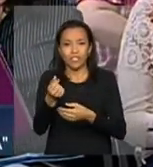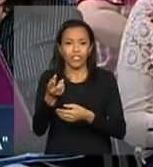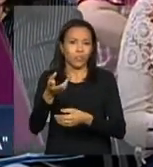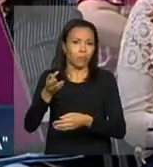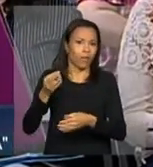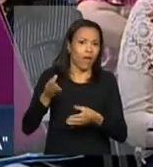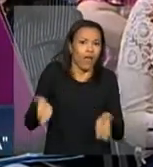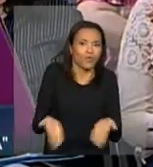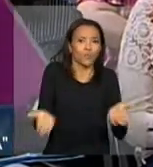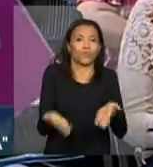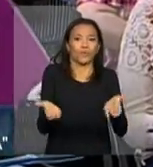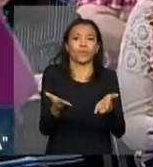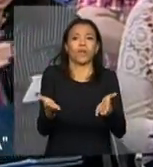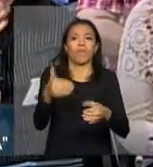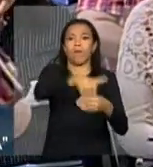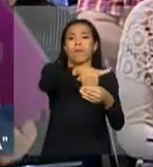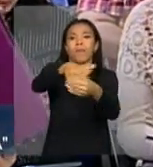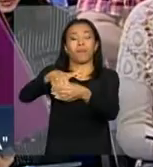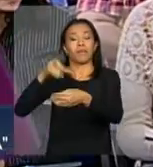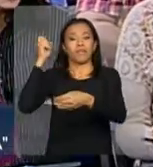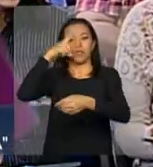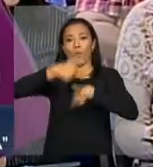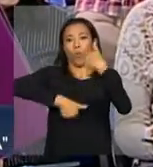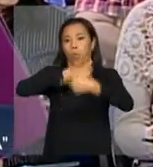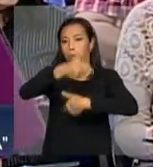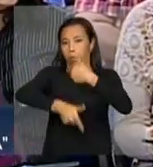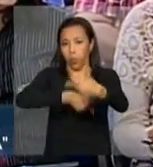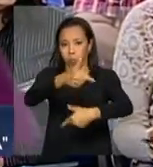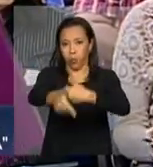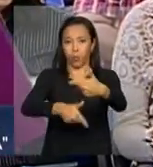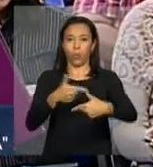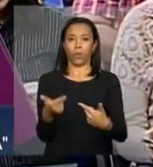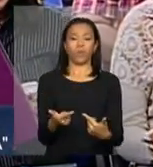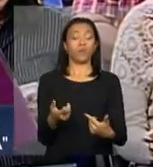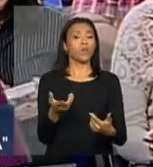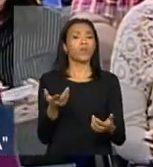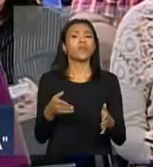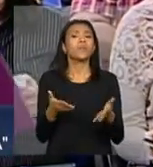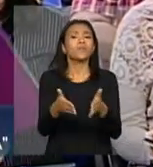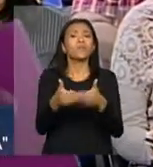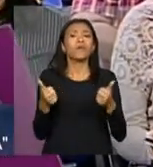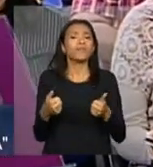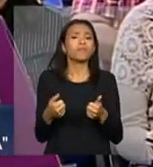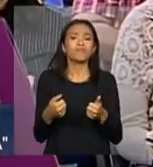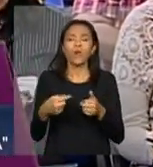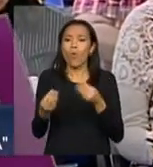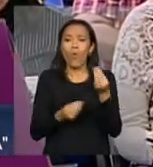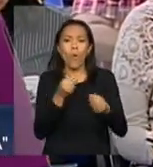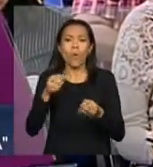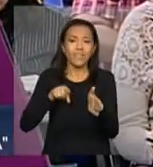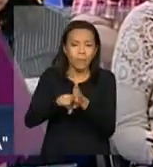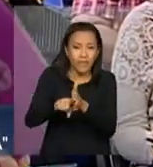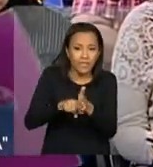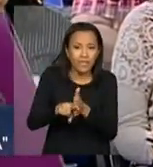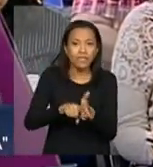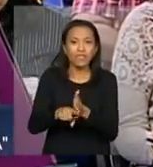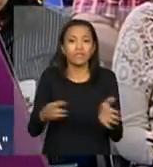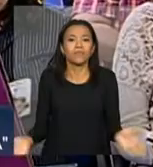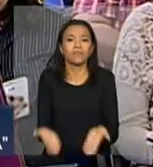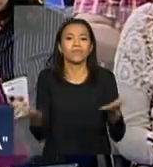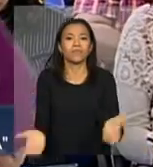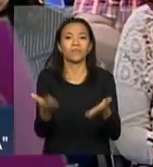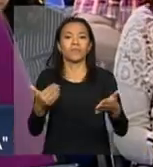uma questão primordial. Queria saber da mesa de que forma essa pesquisa impulsiona esse debate rumo